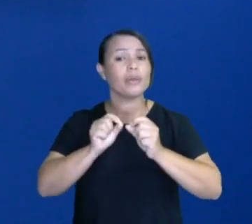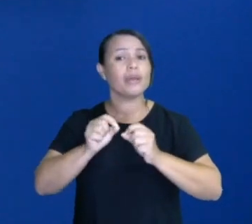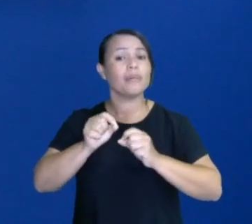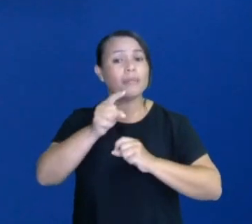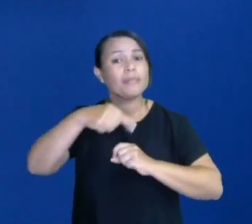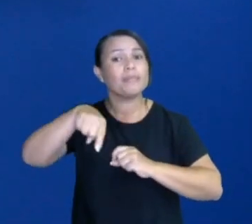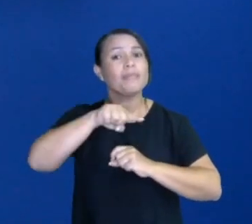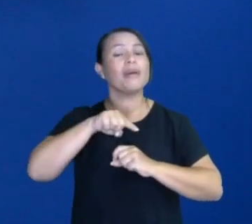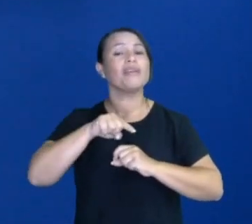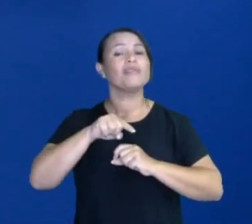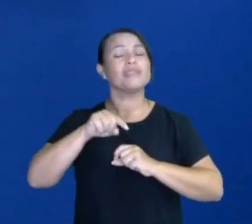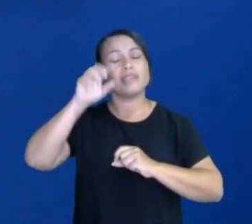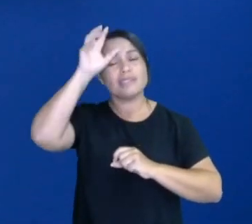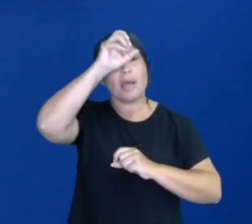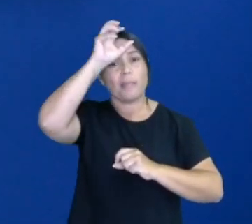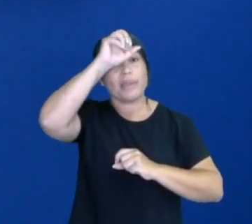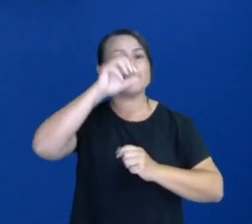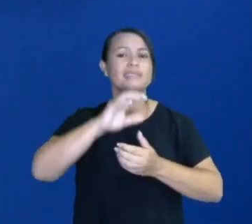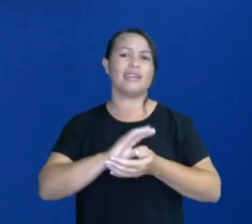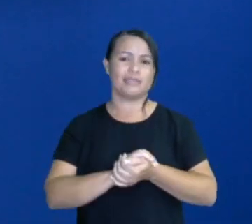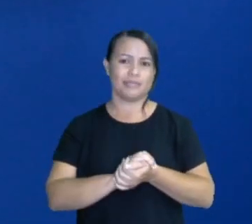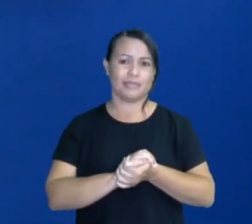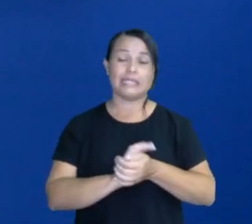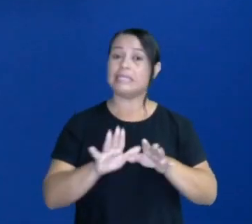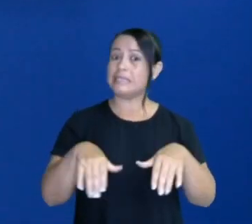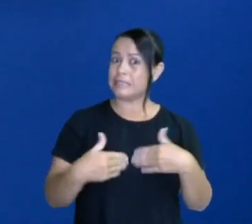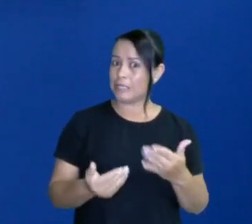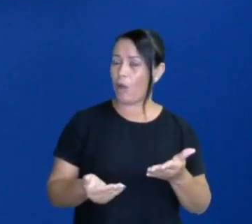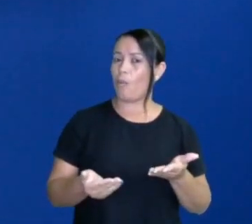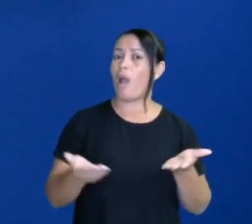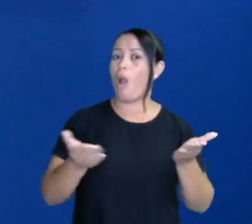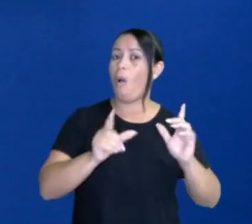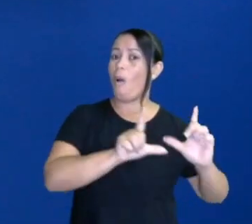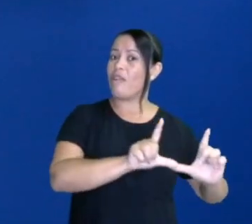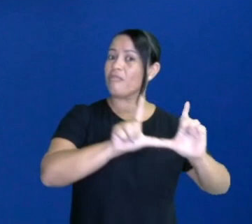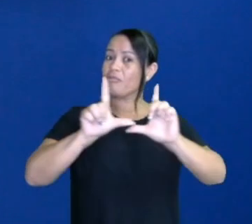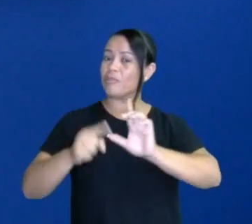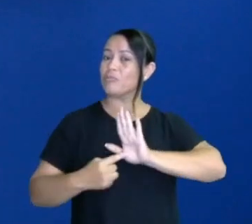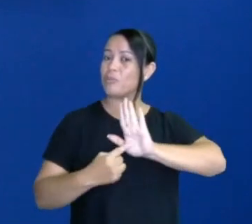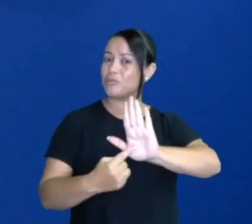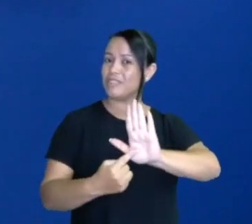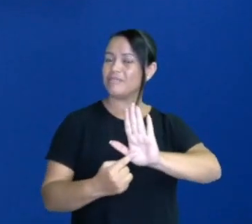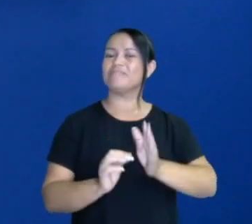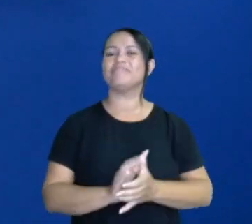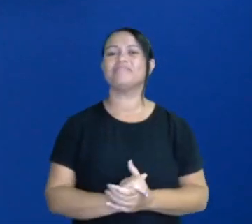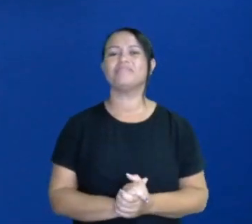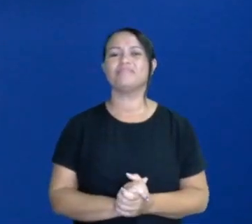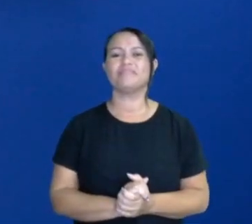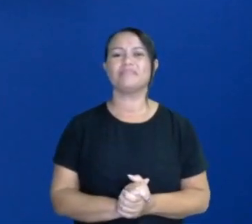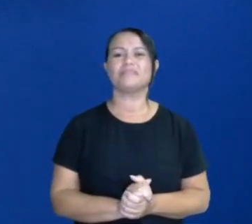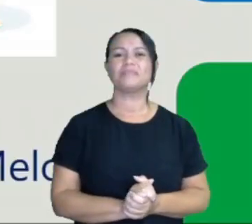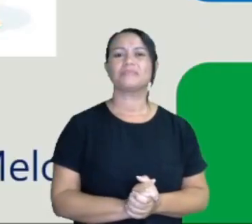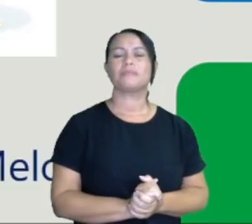para a aprendizagem de vocês. Então vamos aqui no slide.